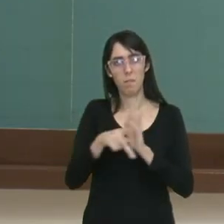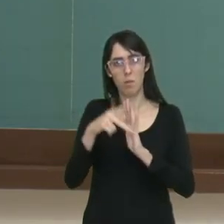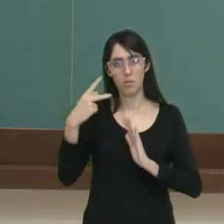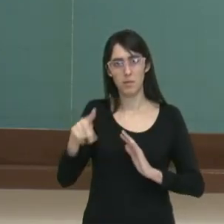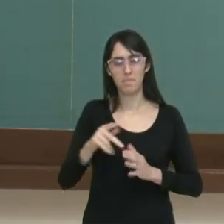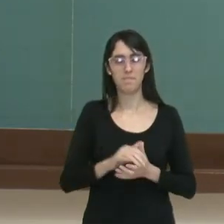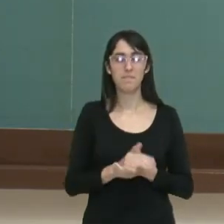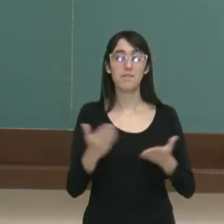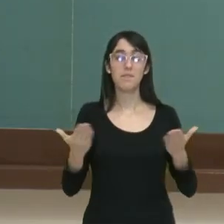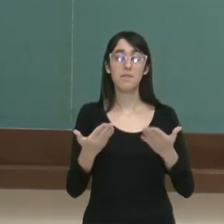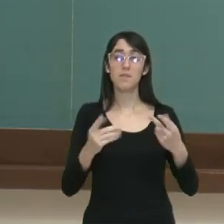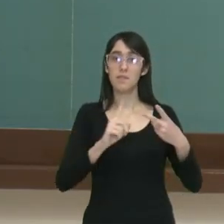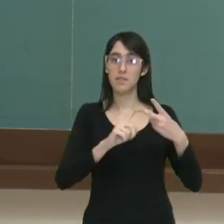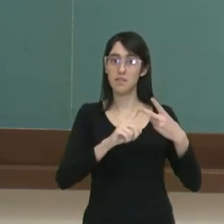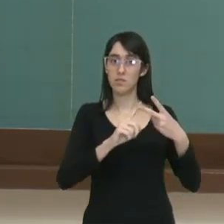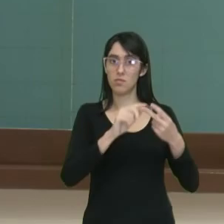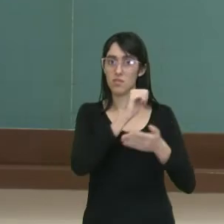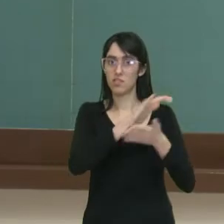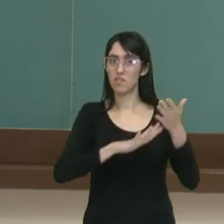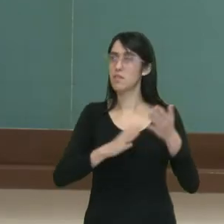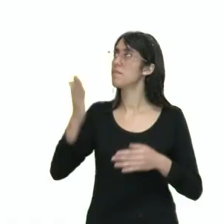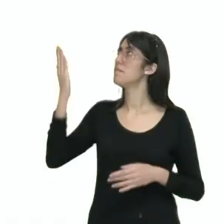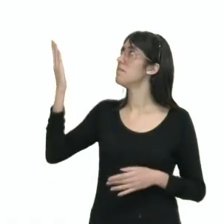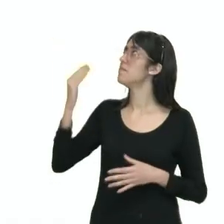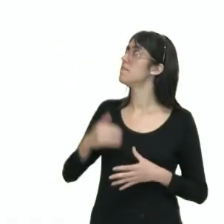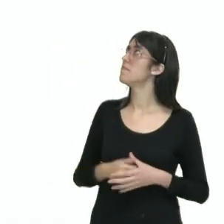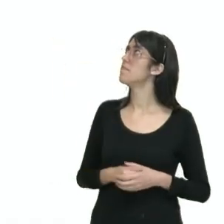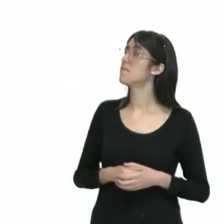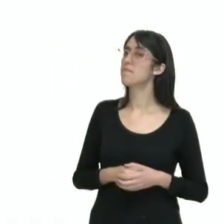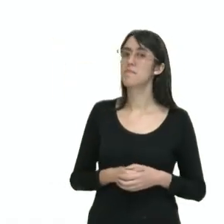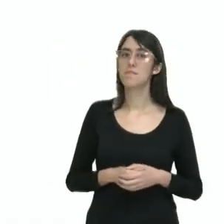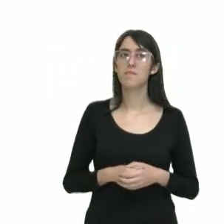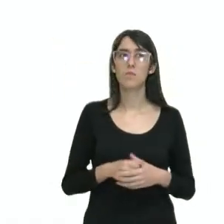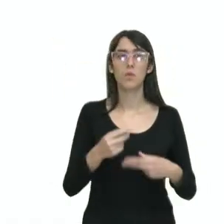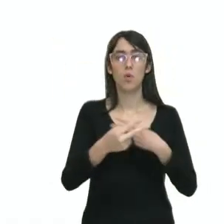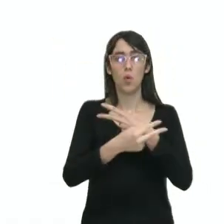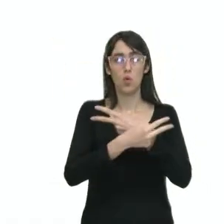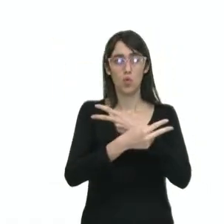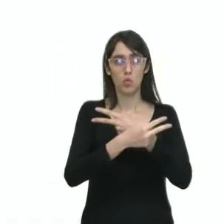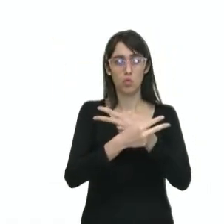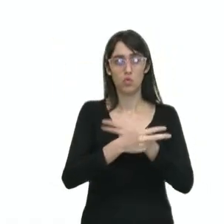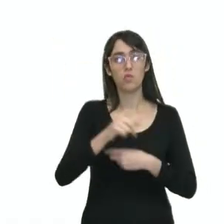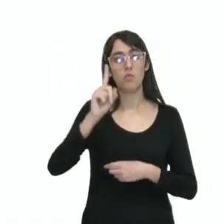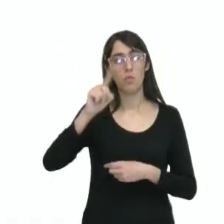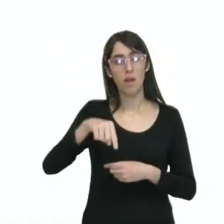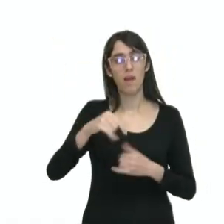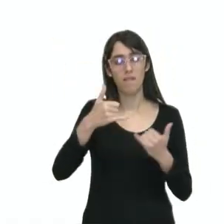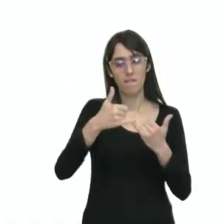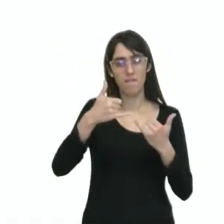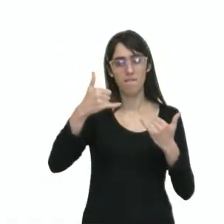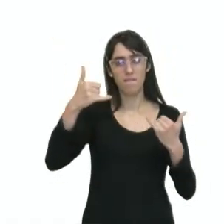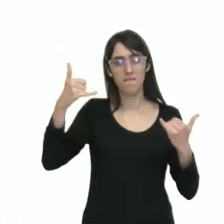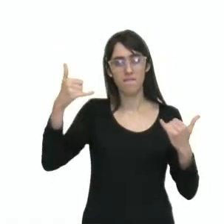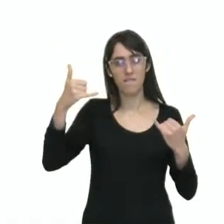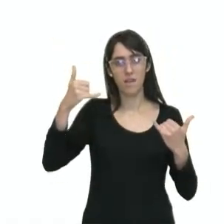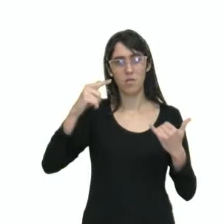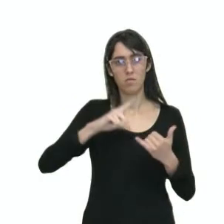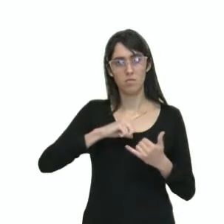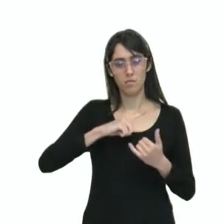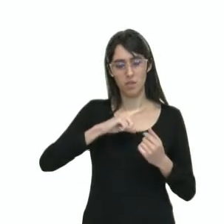Vamos à nossa segunda pergunta. Os cromossomos são filamentos de